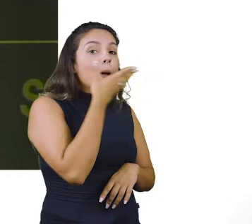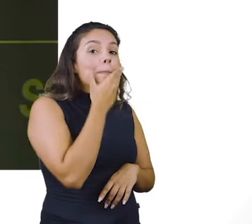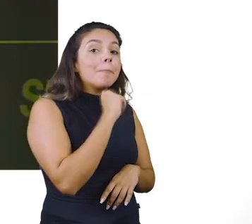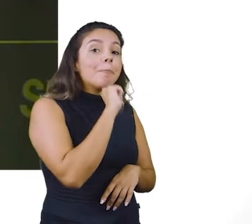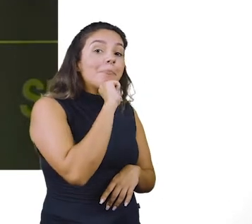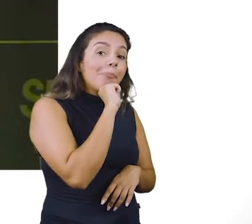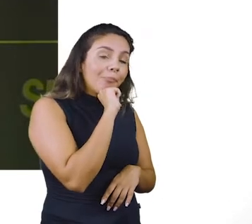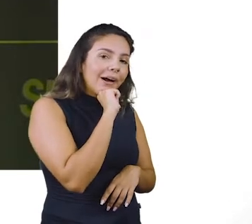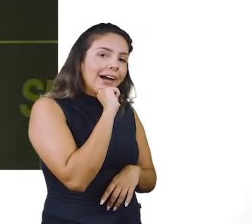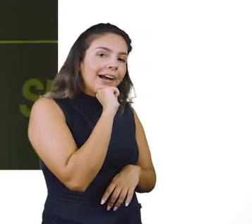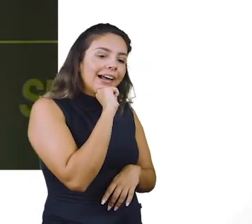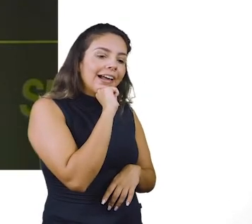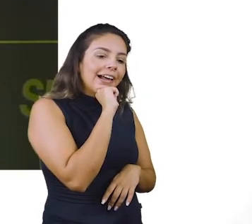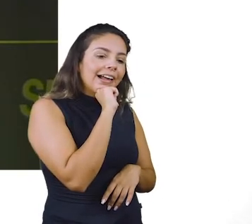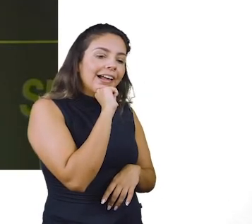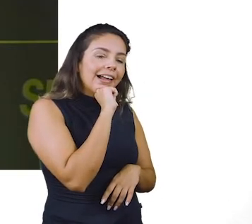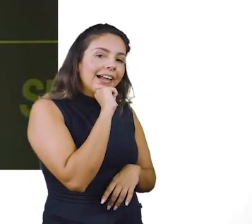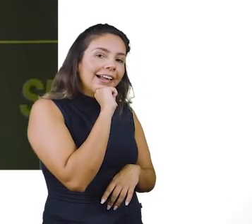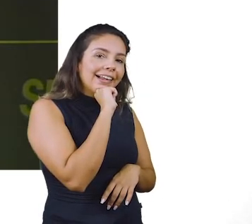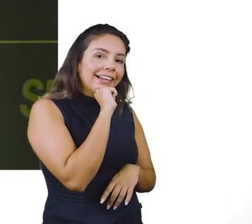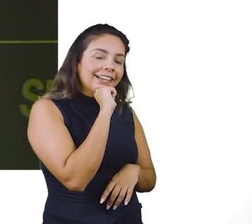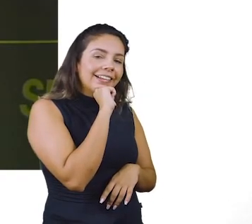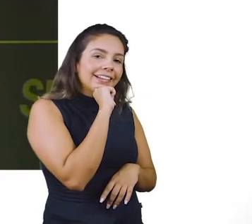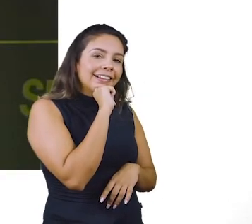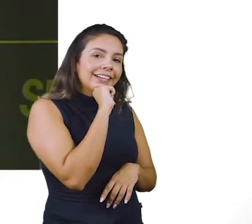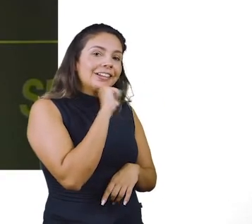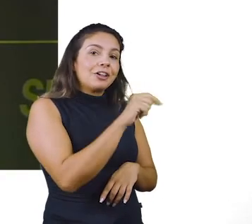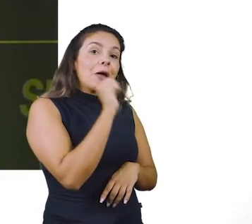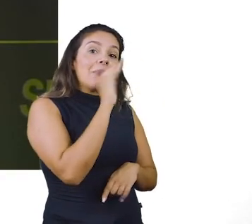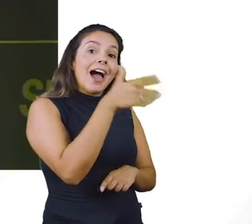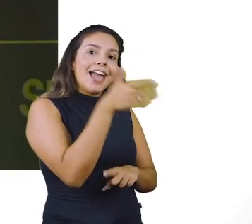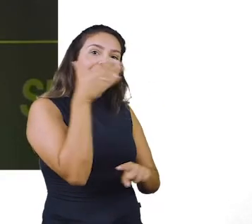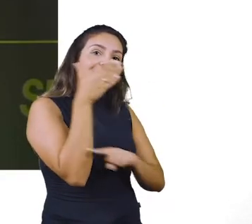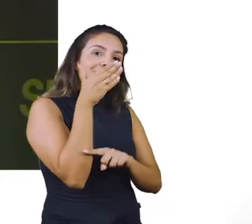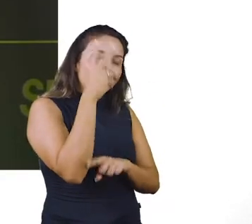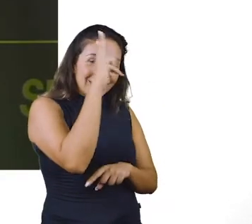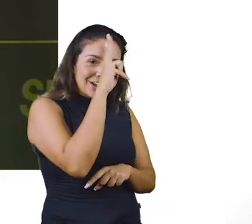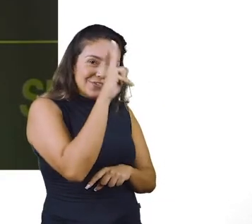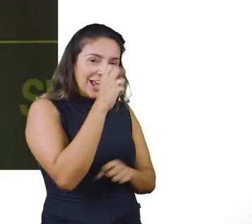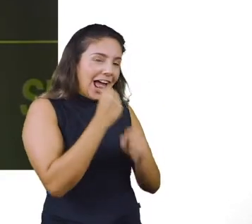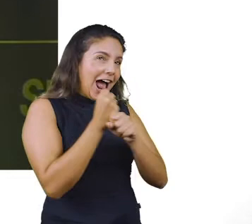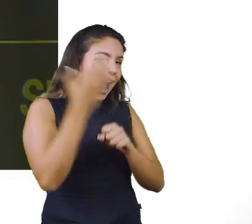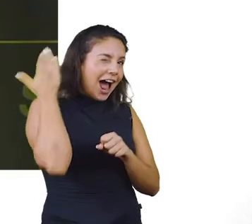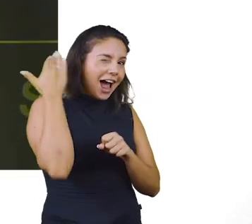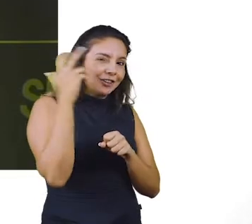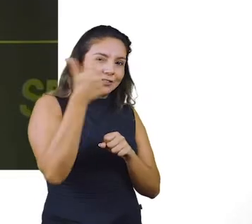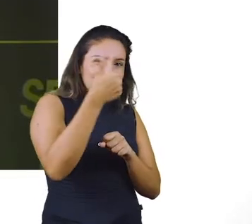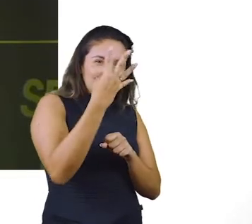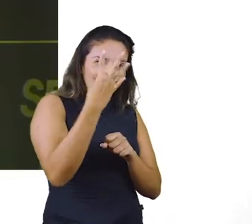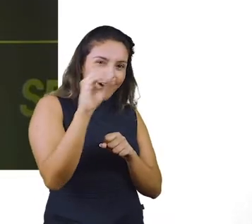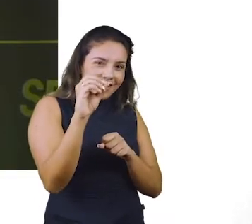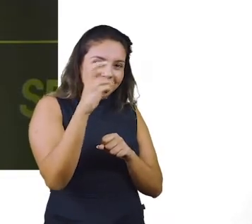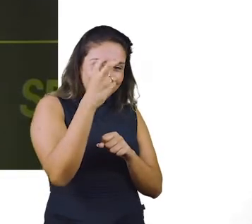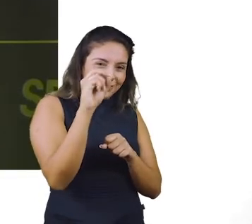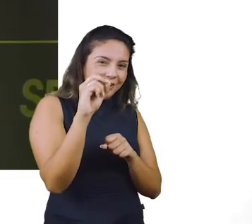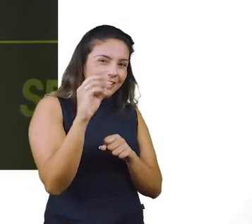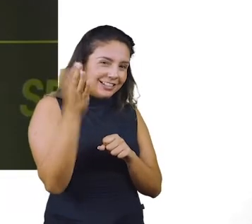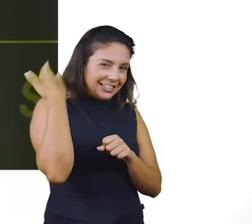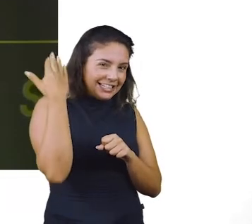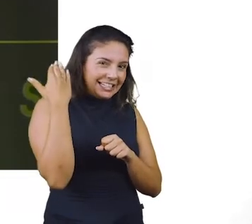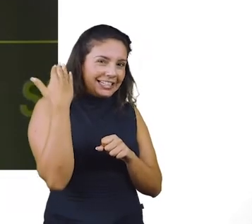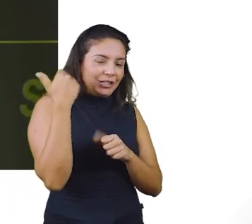Amir Klink, aí no Grande Hotel, nos anos 40, 50, aí no auge